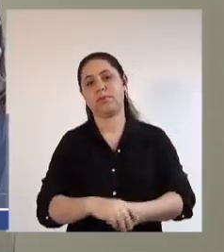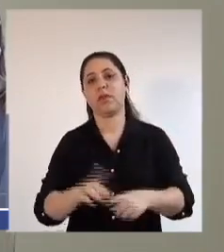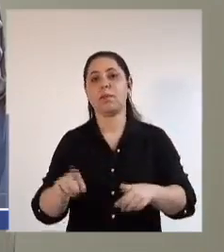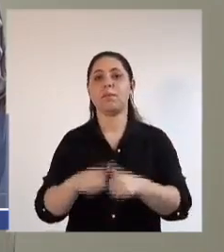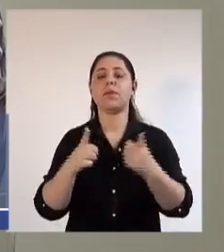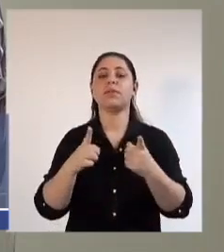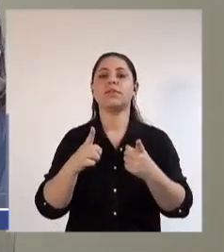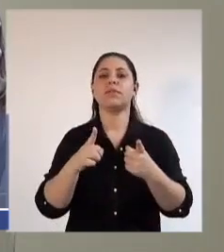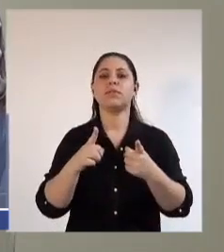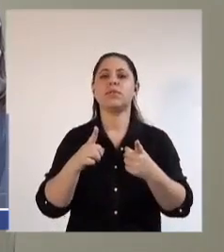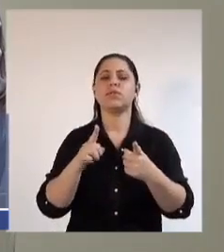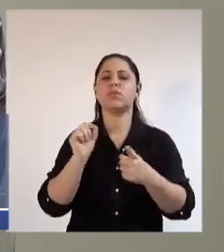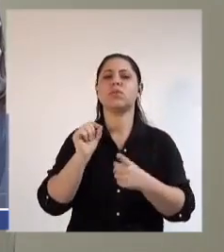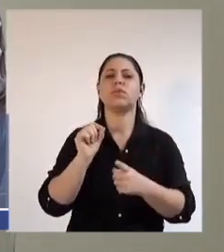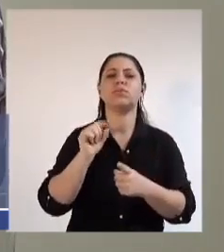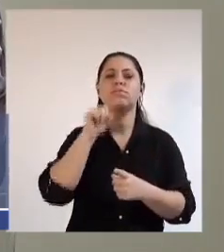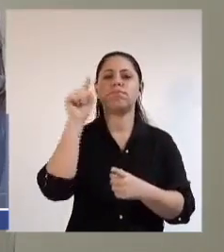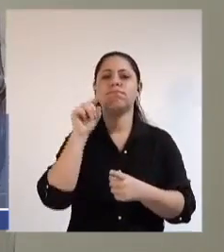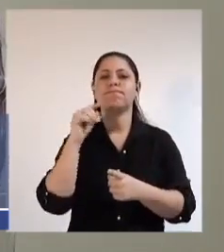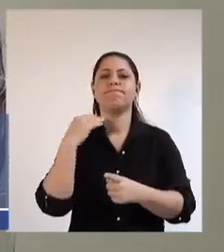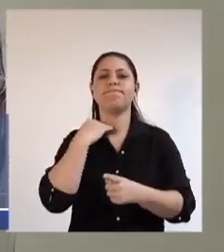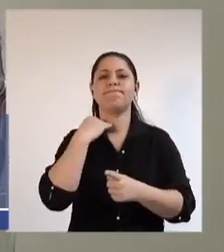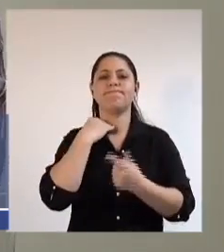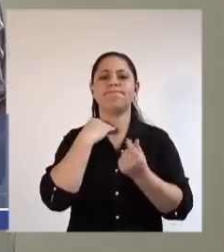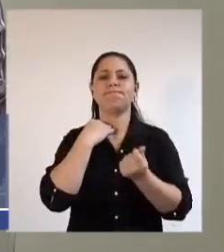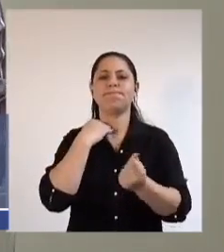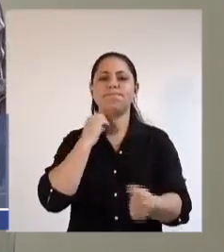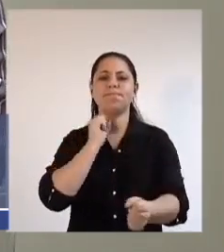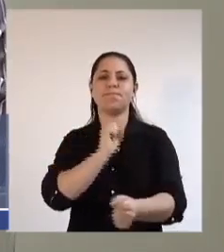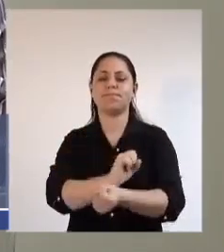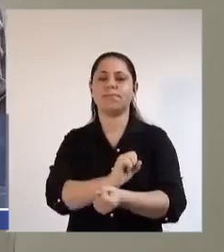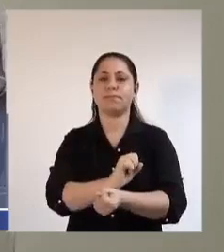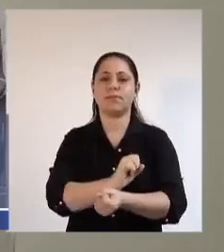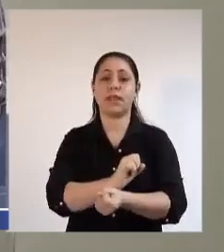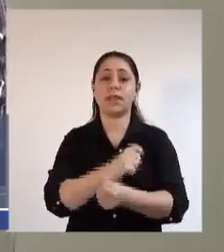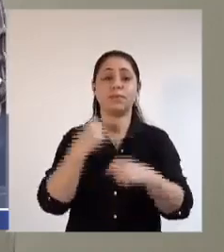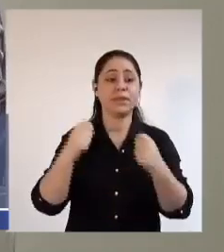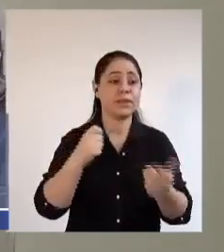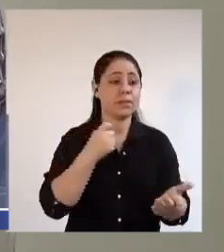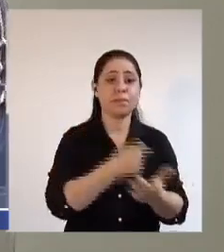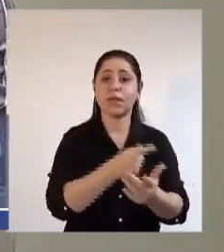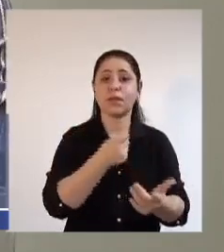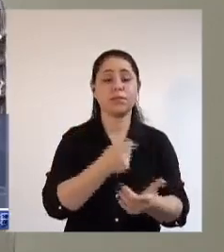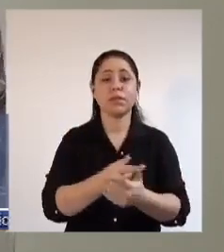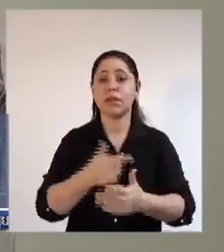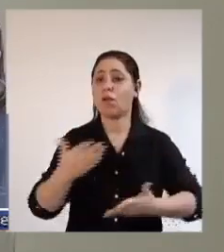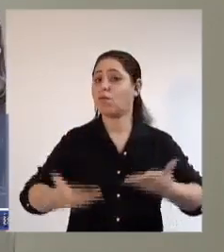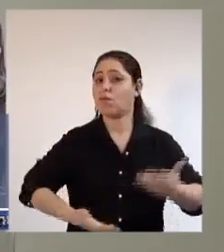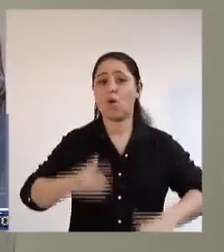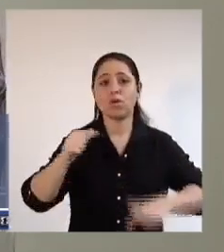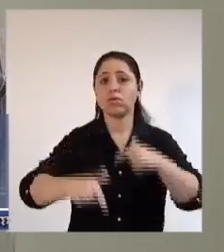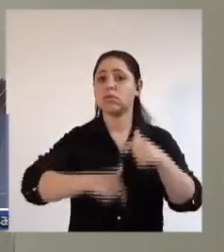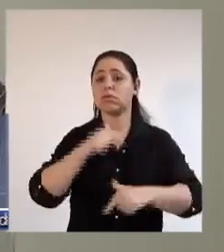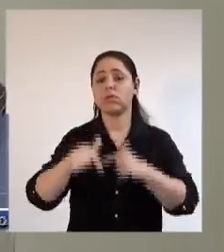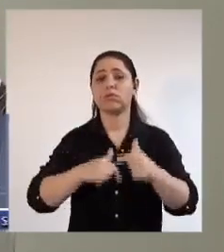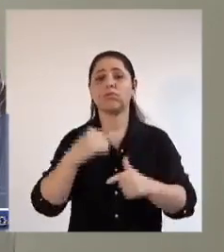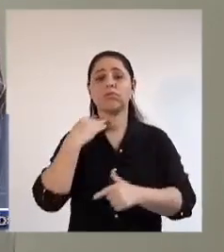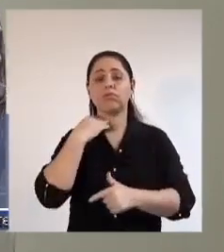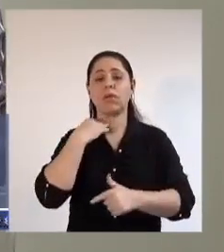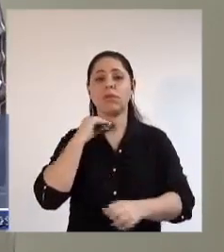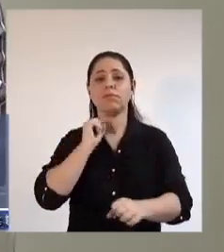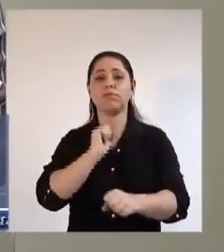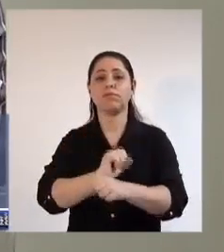porque dinheiro parado em conta tem jeito aliciadora lápis a pagar fornecedores e pagar o funcionário dinheiro parado em conta a